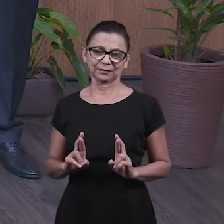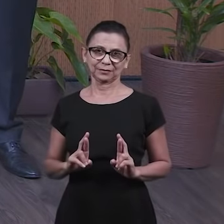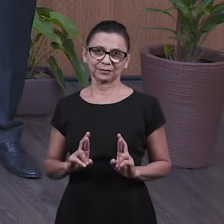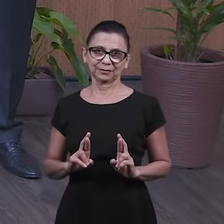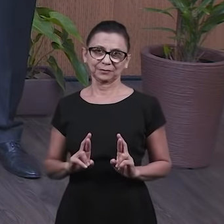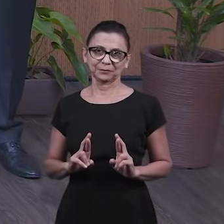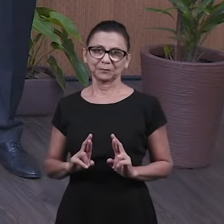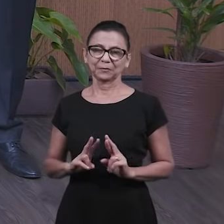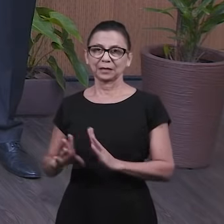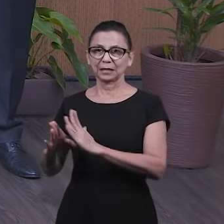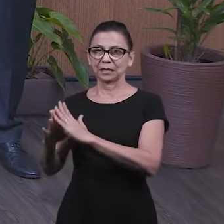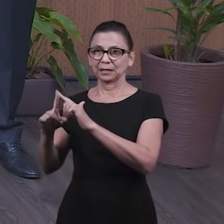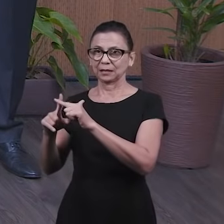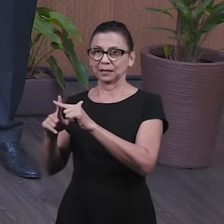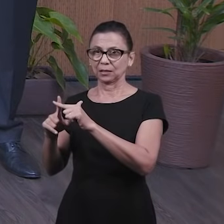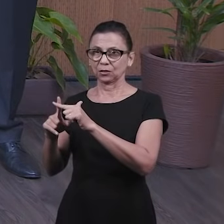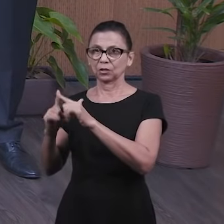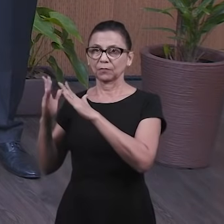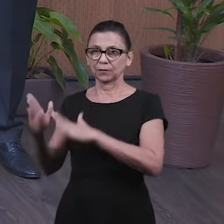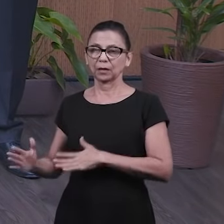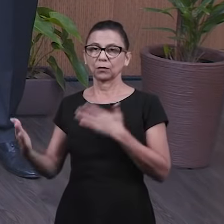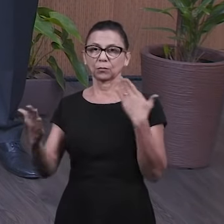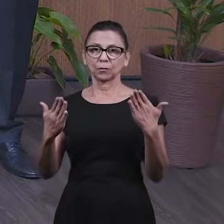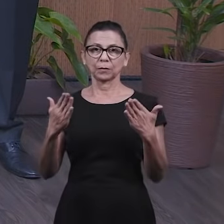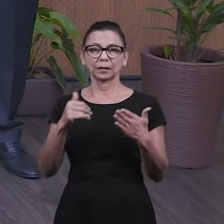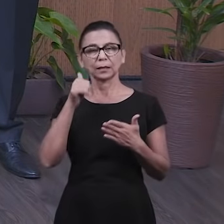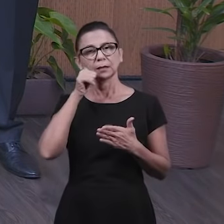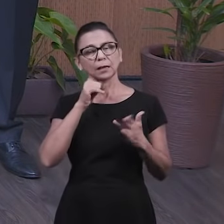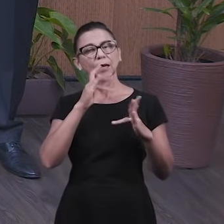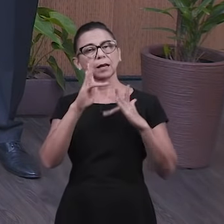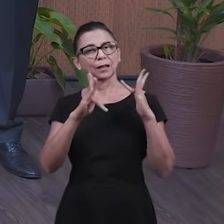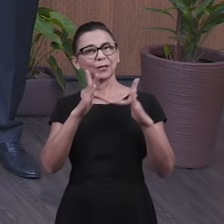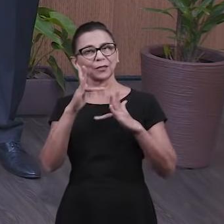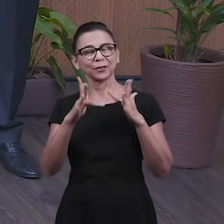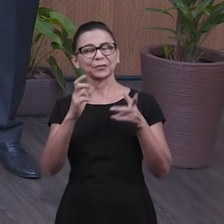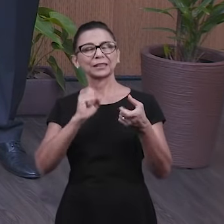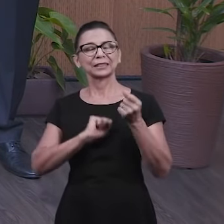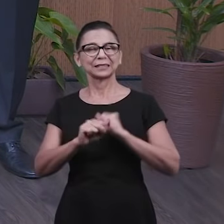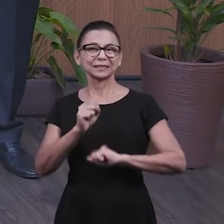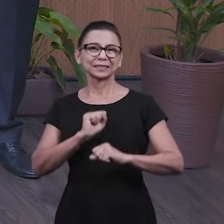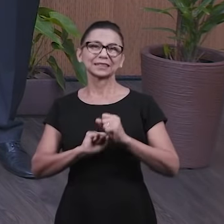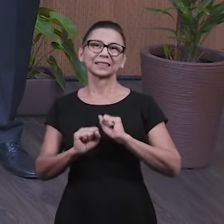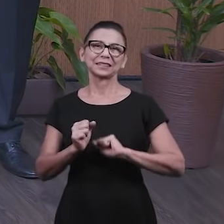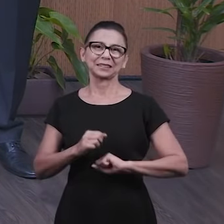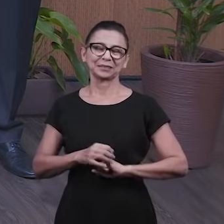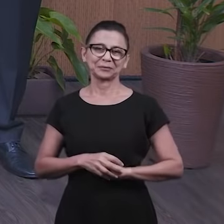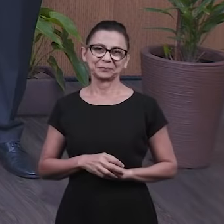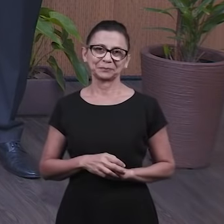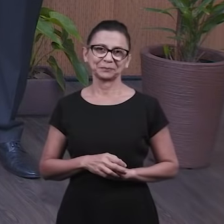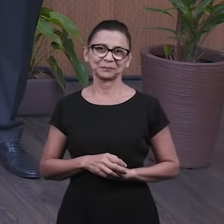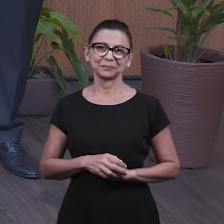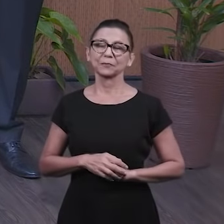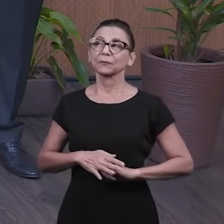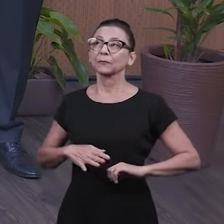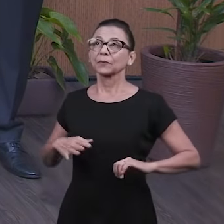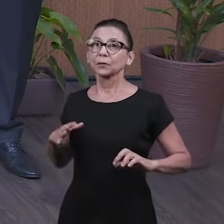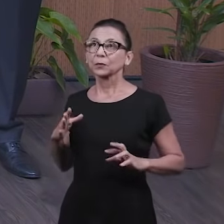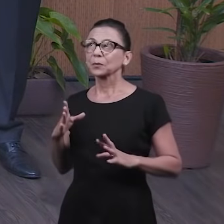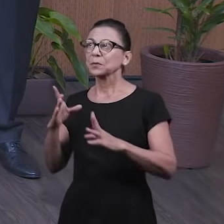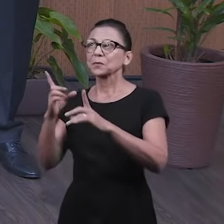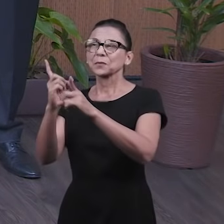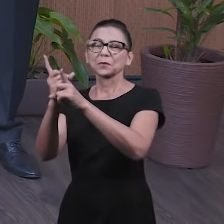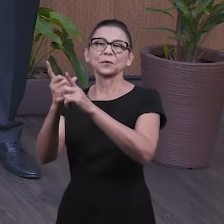E a Bíblia chama este encontro o encontro para